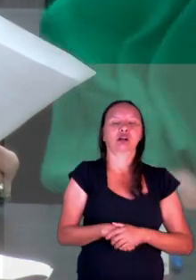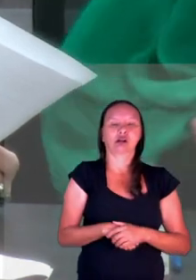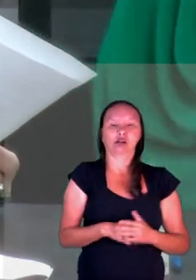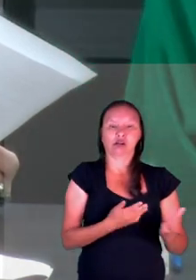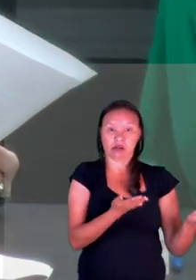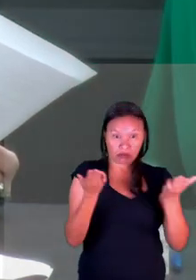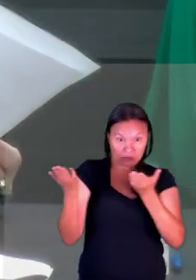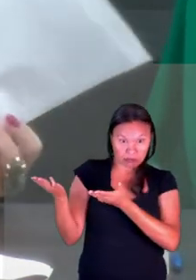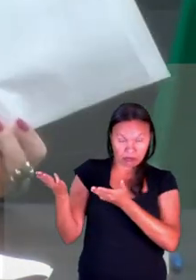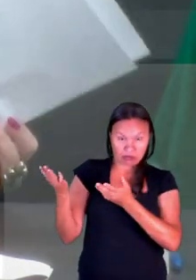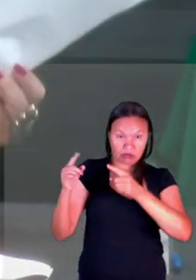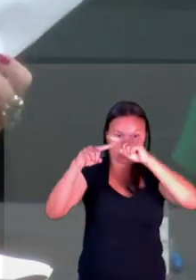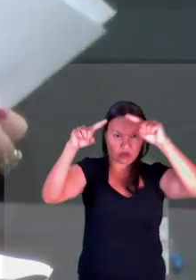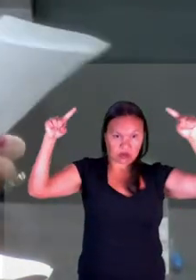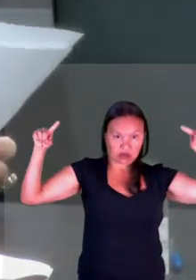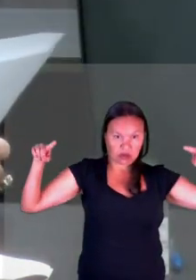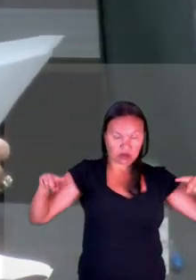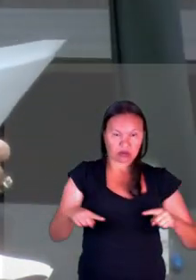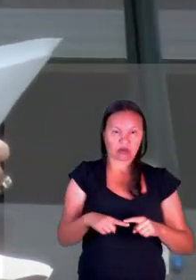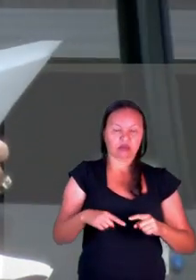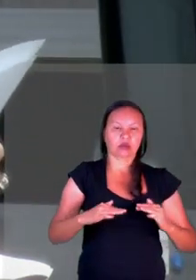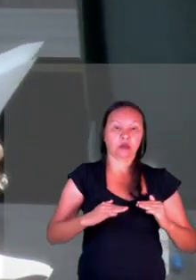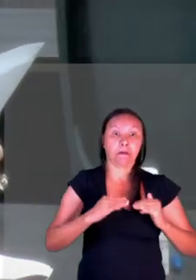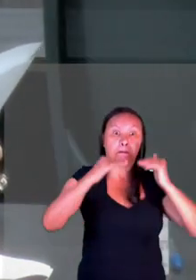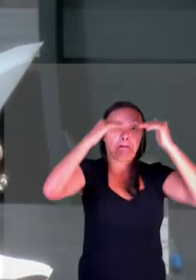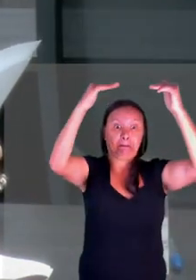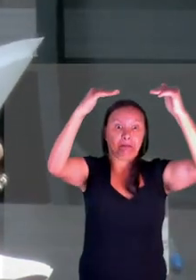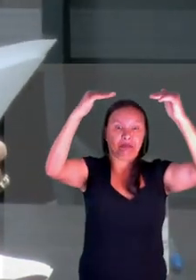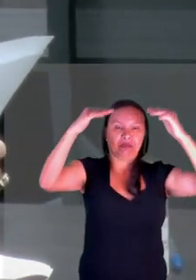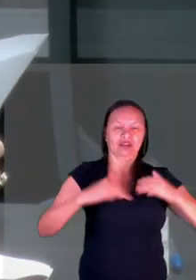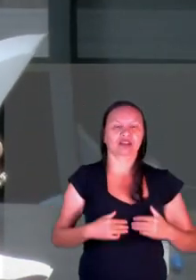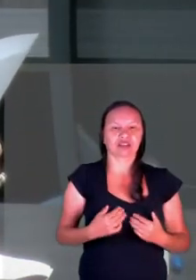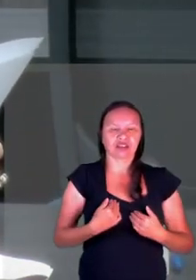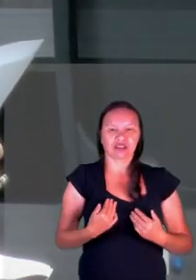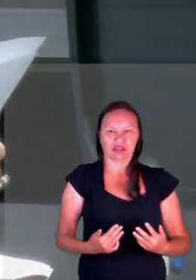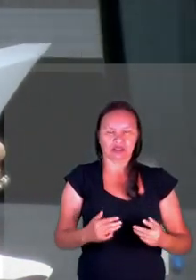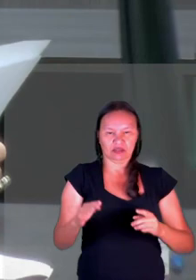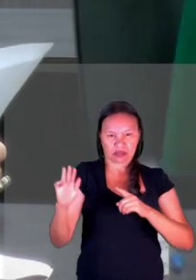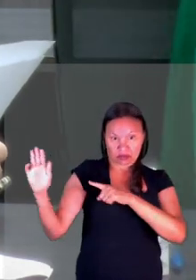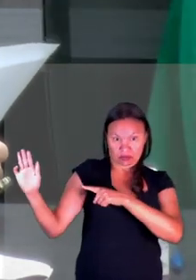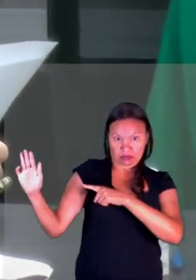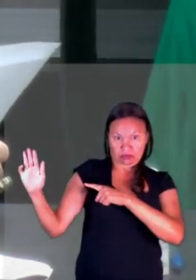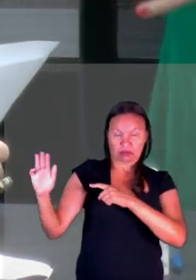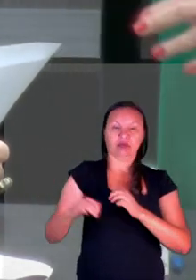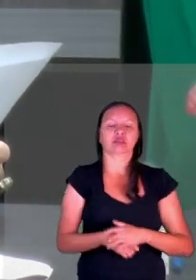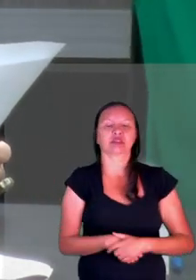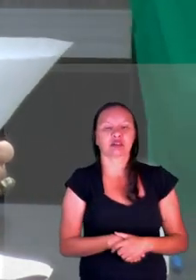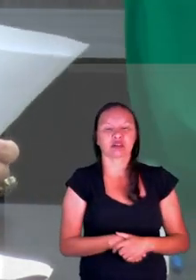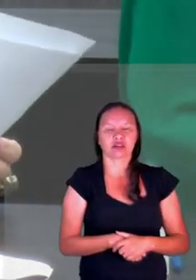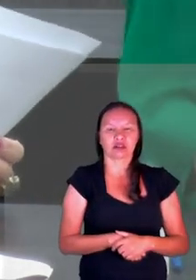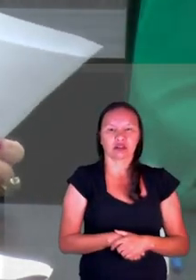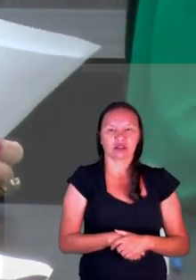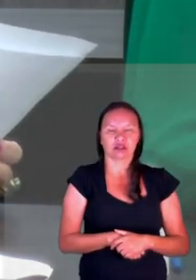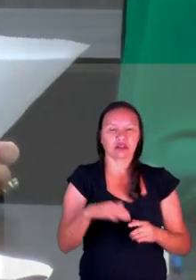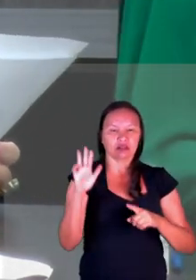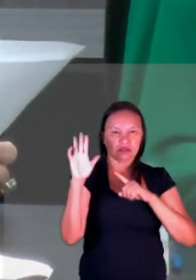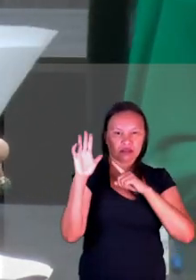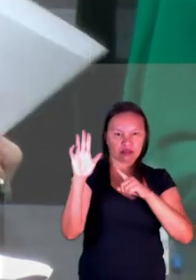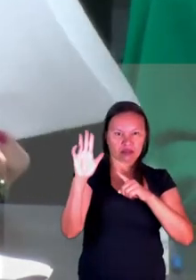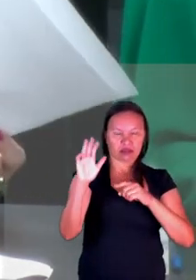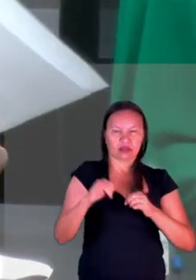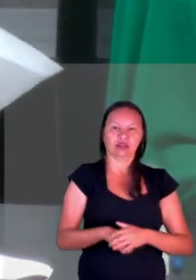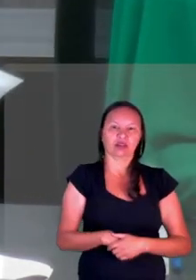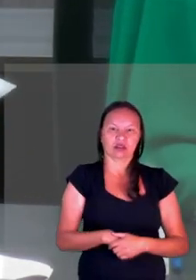junto aí do telão vocês estão maiores do que a gente Posso garantir a vocês então eh vão sair na foto